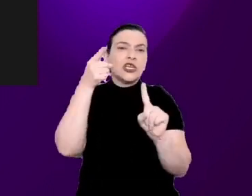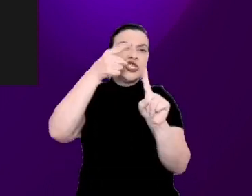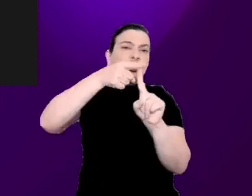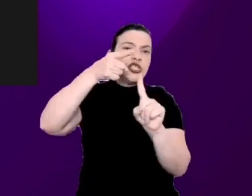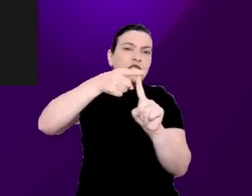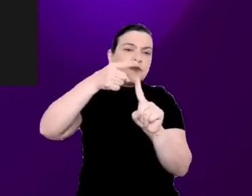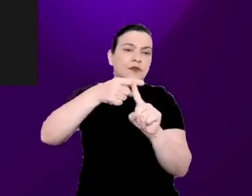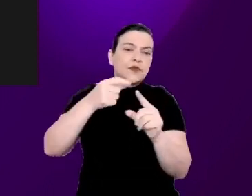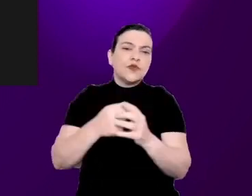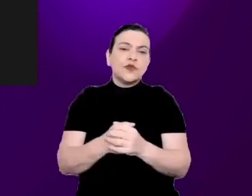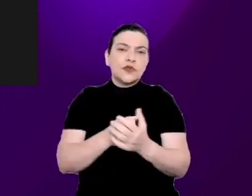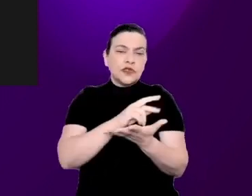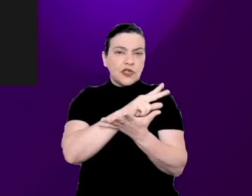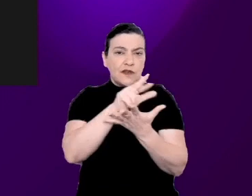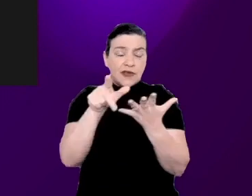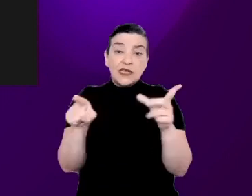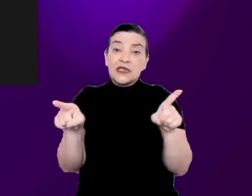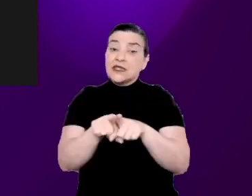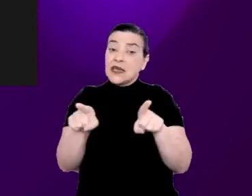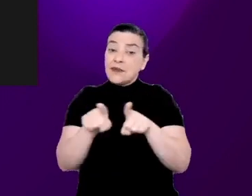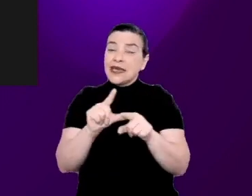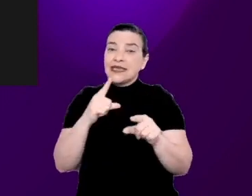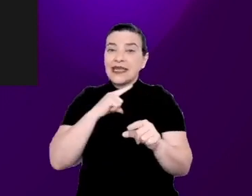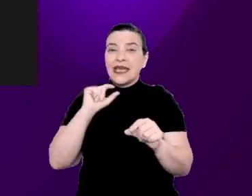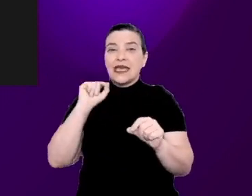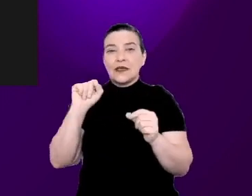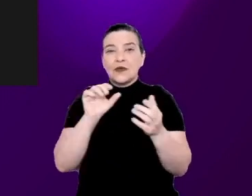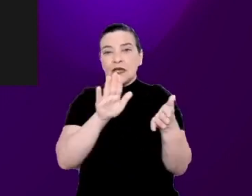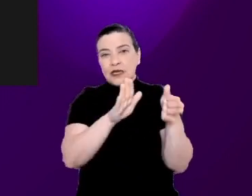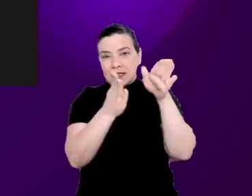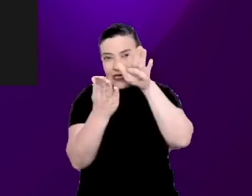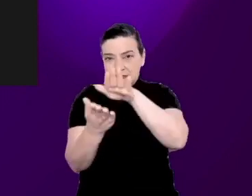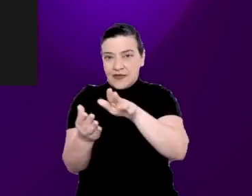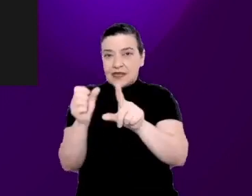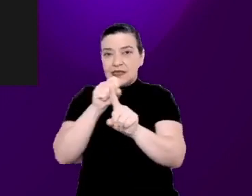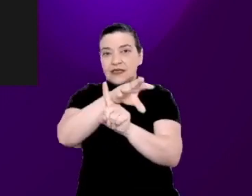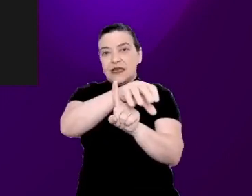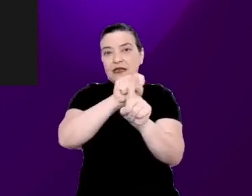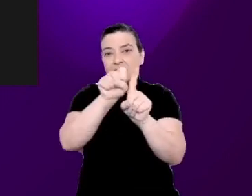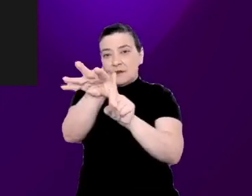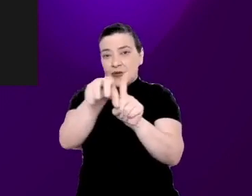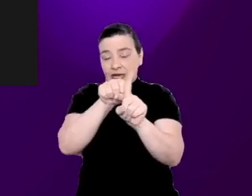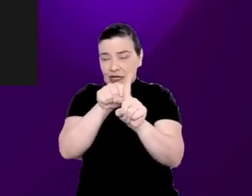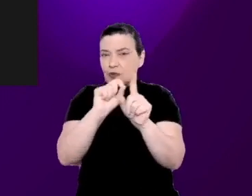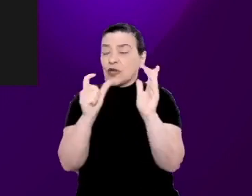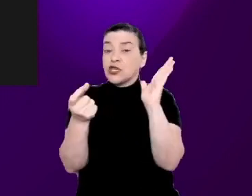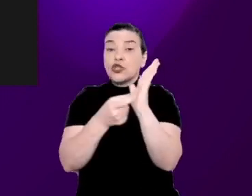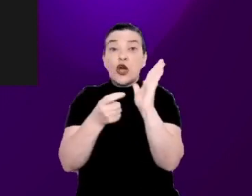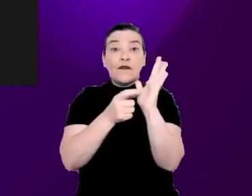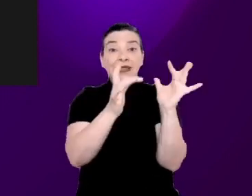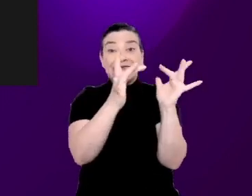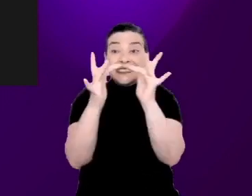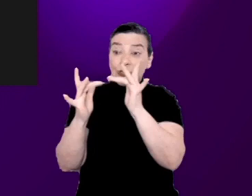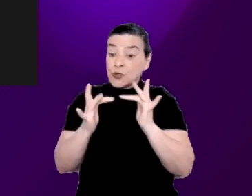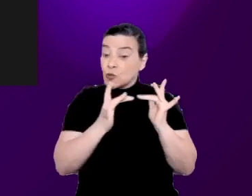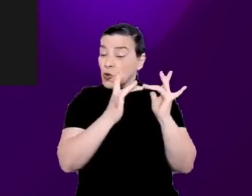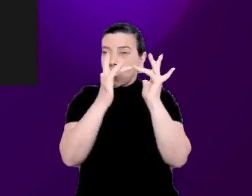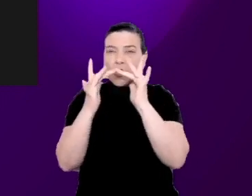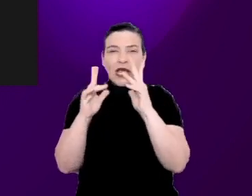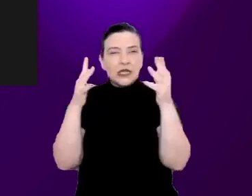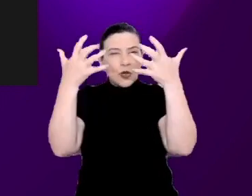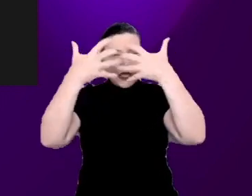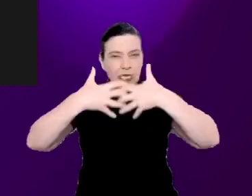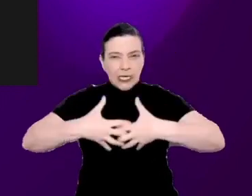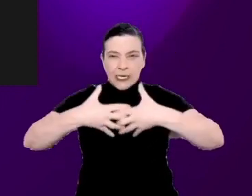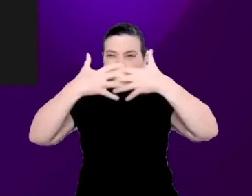os resources, e ele tem uma interface API. A API é basicamente como os softwares eles se conectam, né, como se fosse uma engrenagem